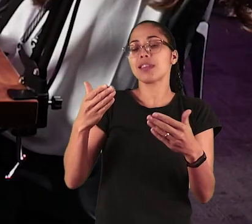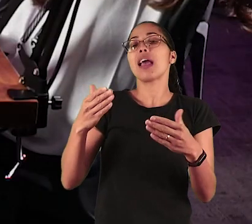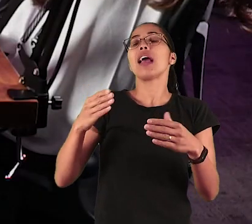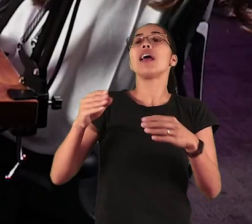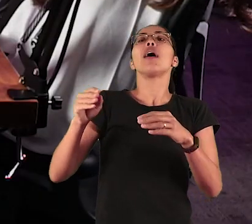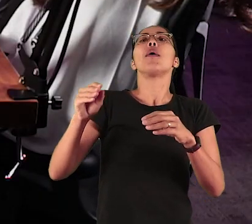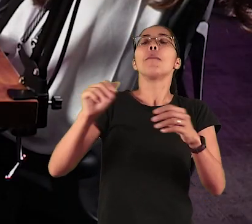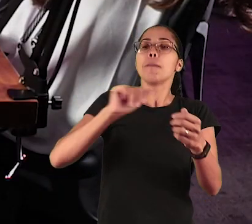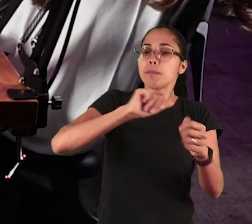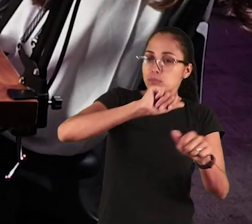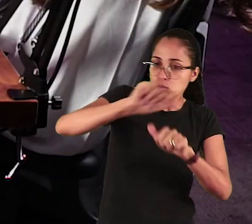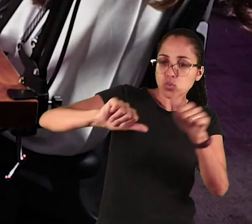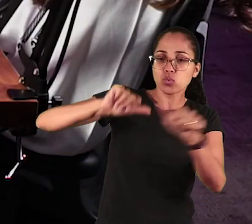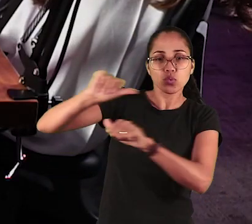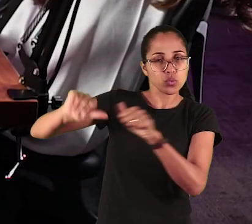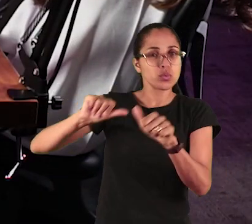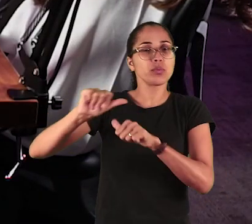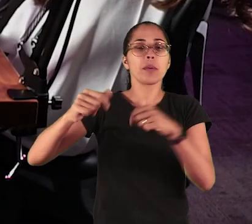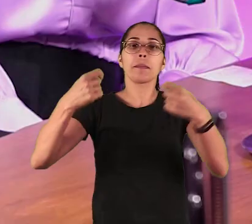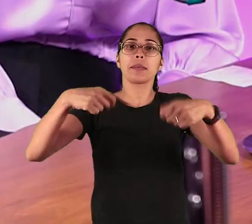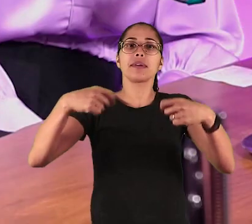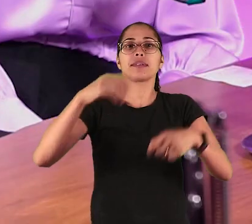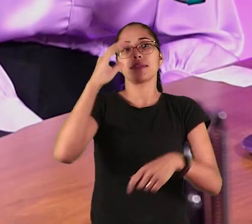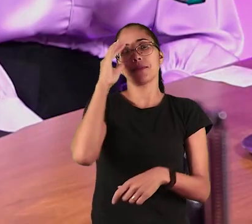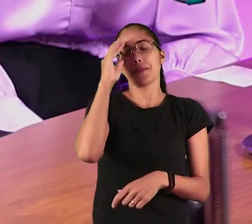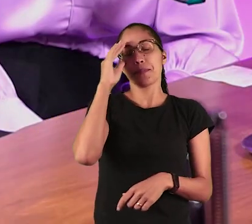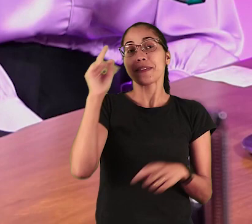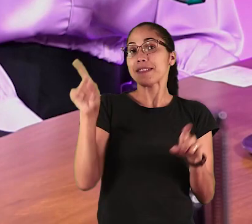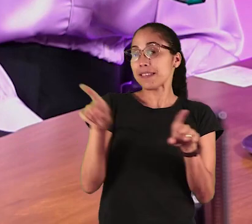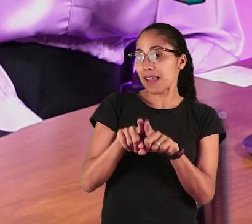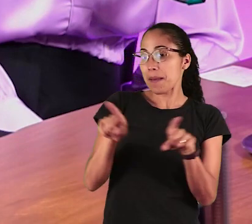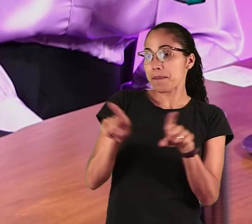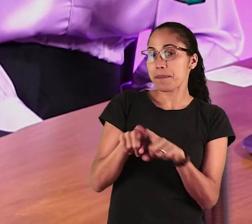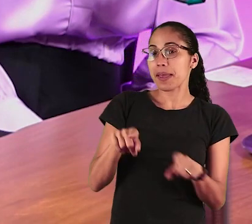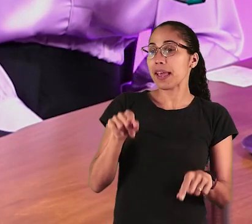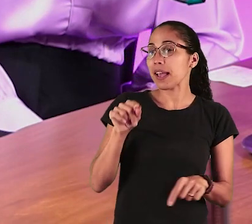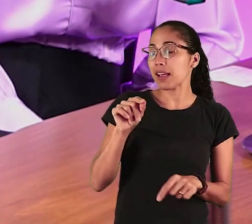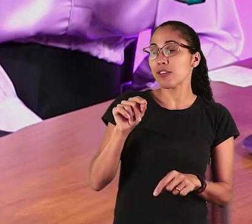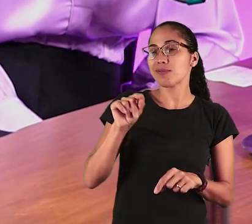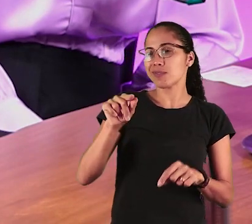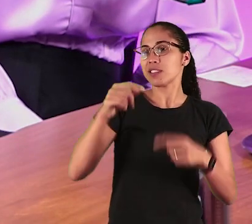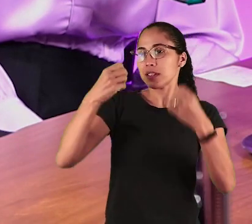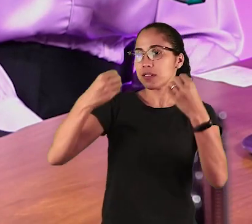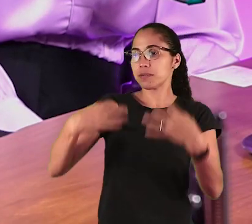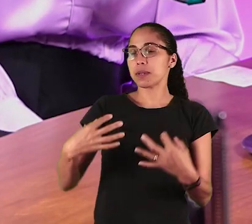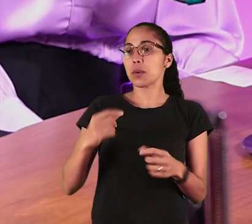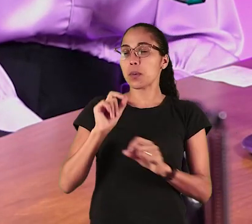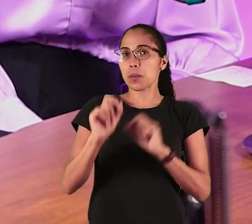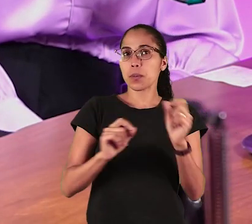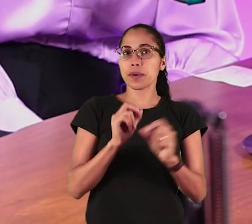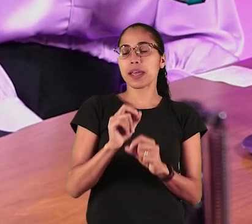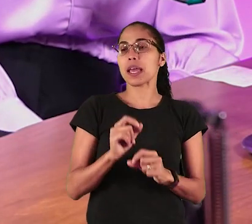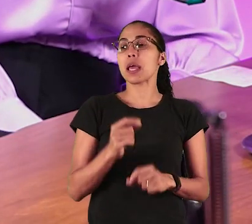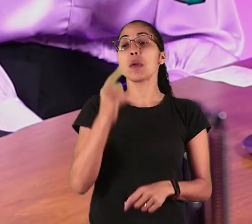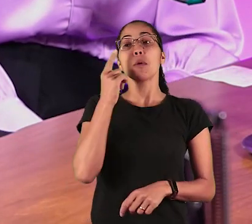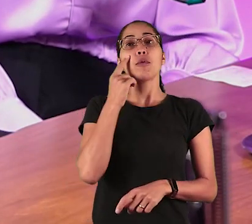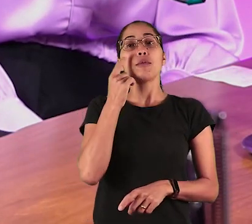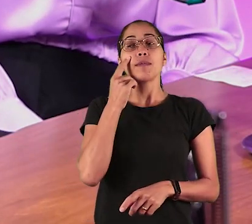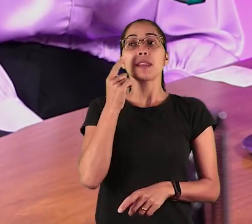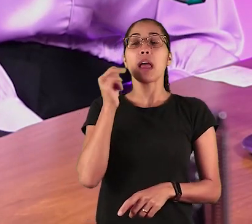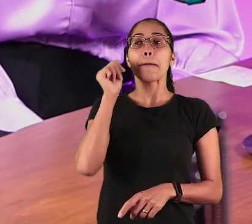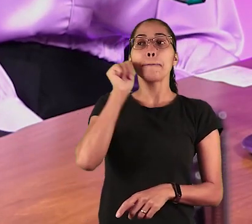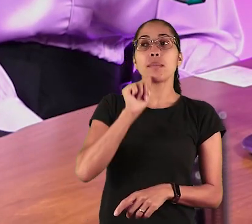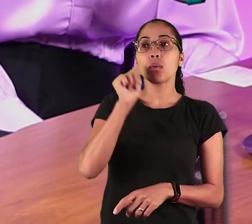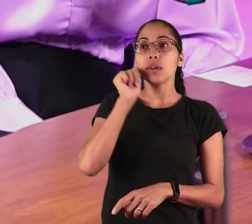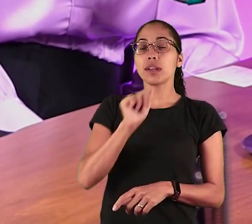o outro que eu acho muito legal a gente falar você falou sobre essa questão da independência financeira o que eu vejo muito é que o